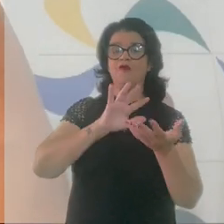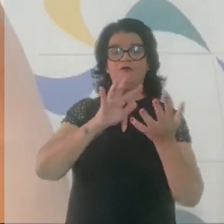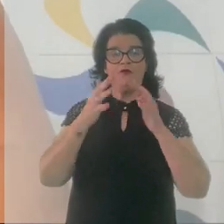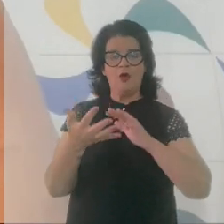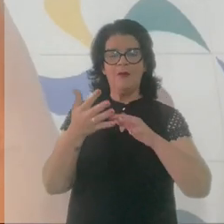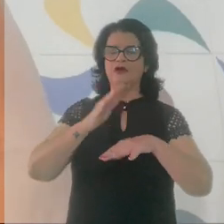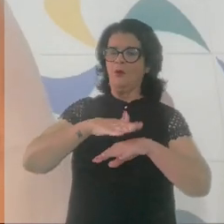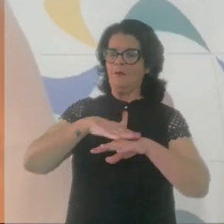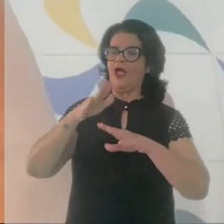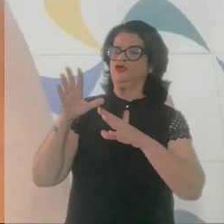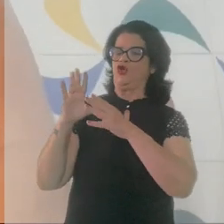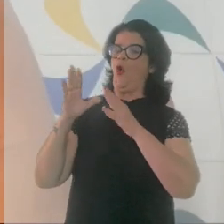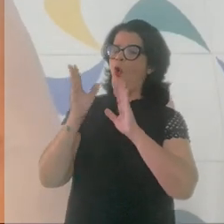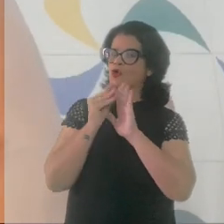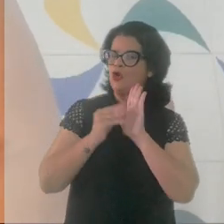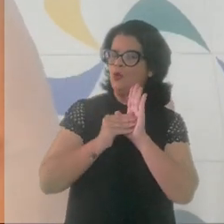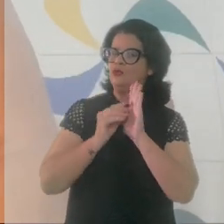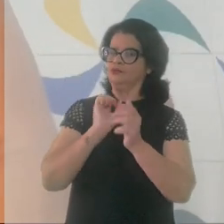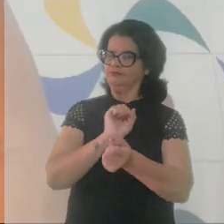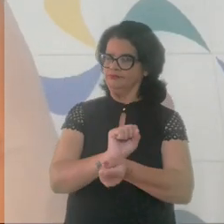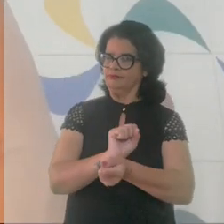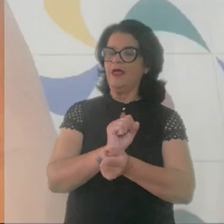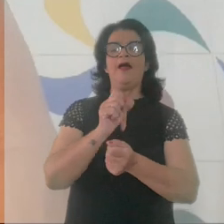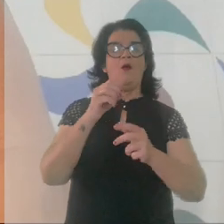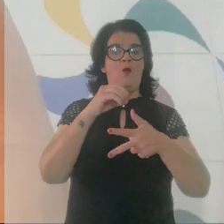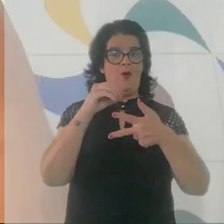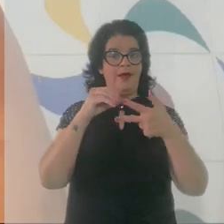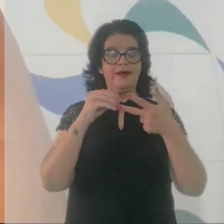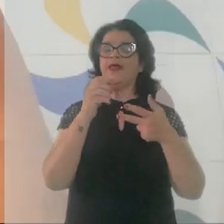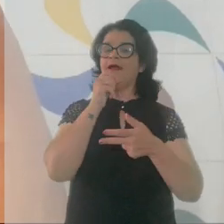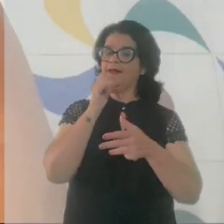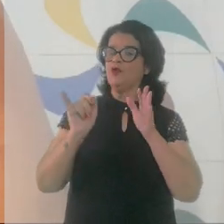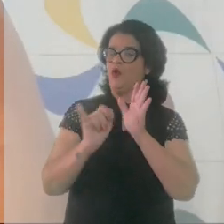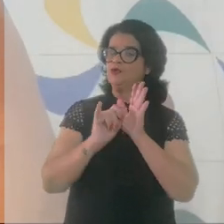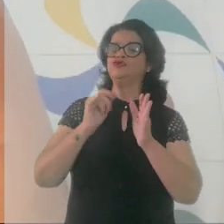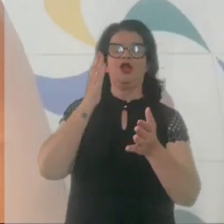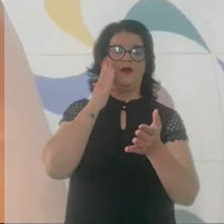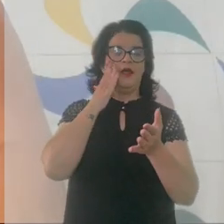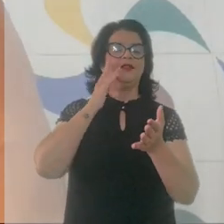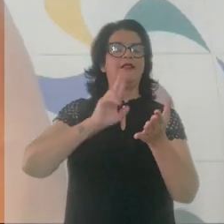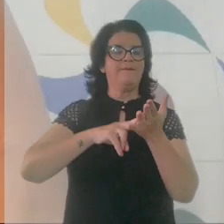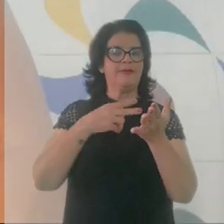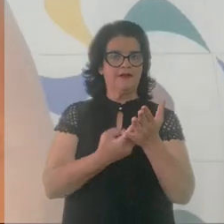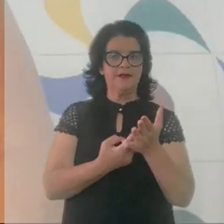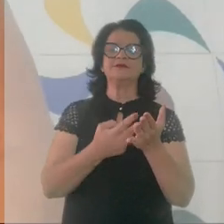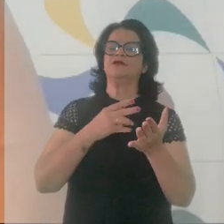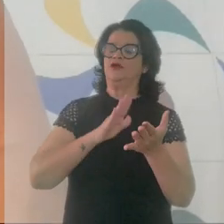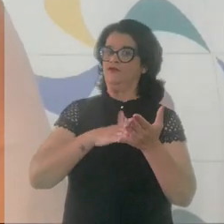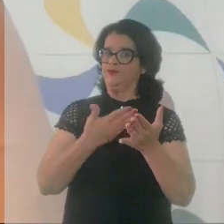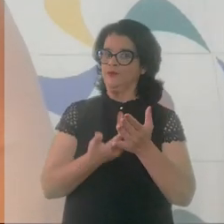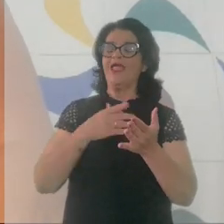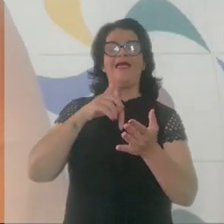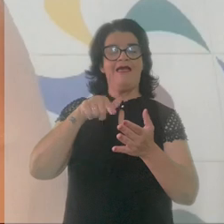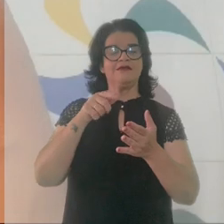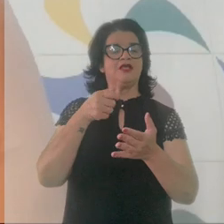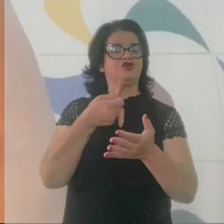mais conteudista, o Enem ainda mantém um estilo interpretativo. Essas combinações